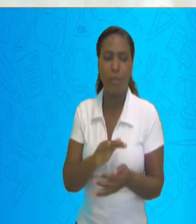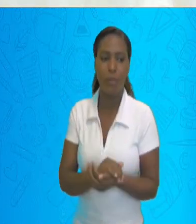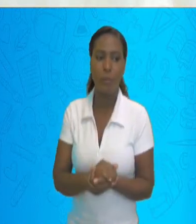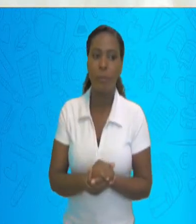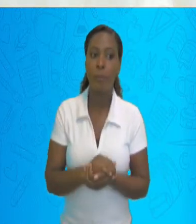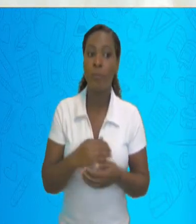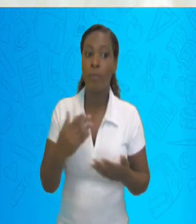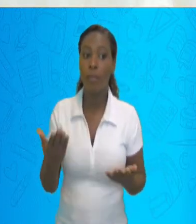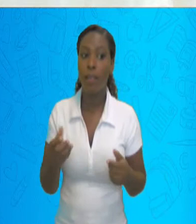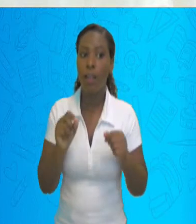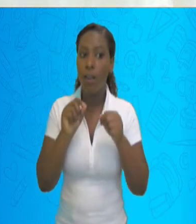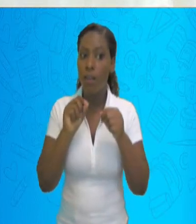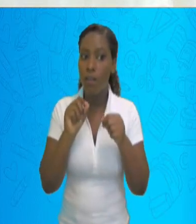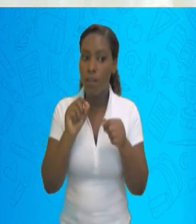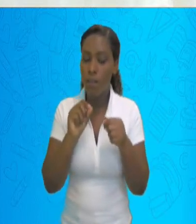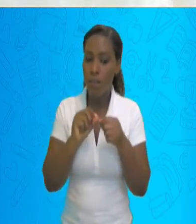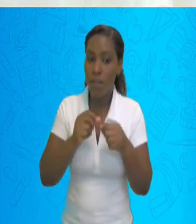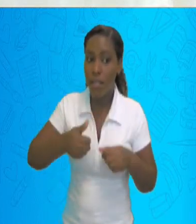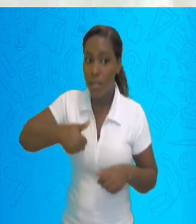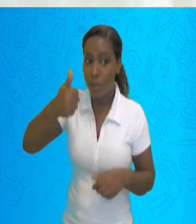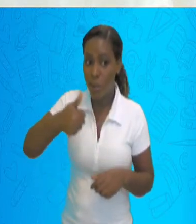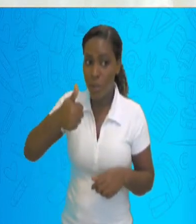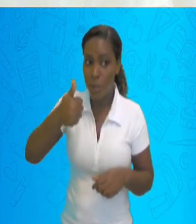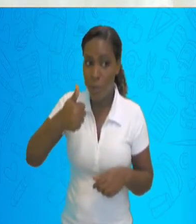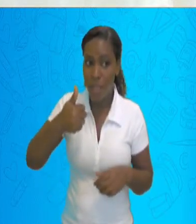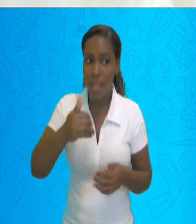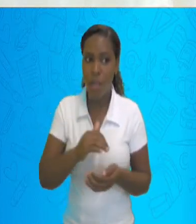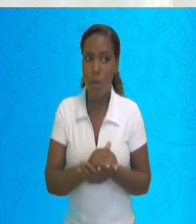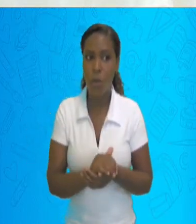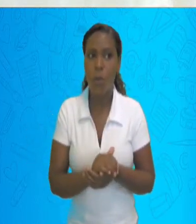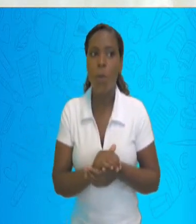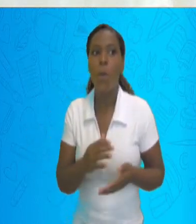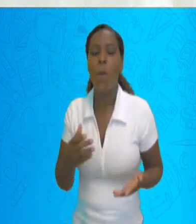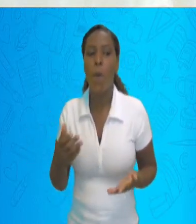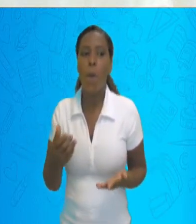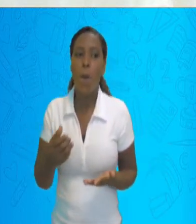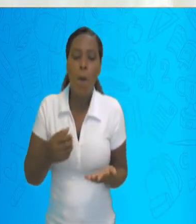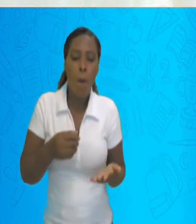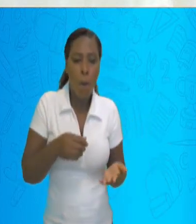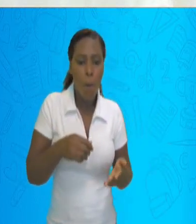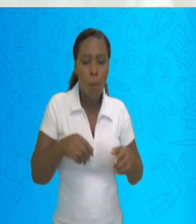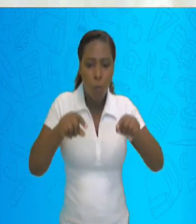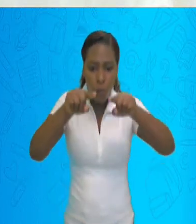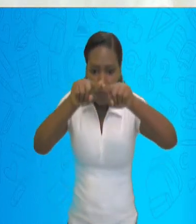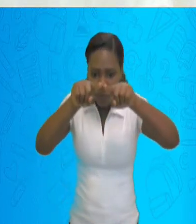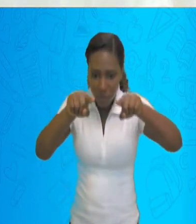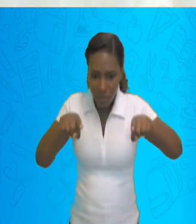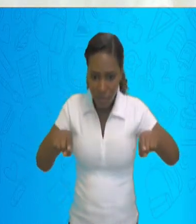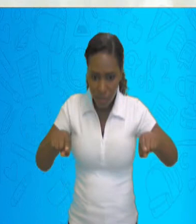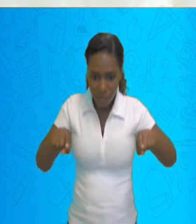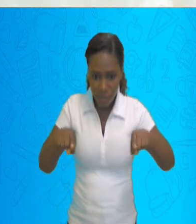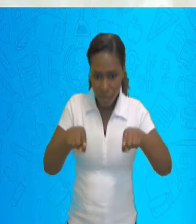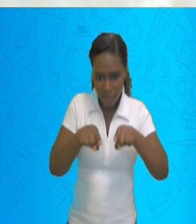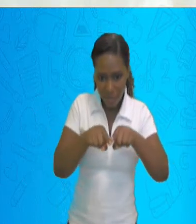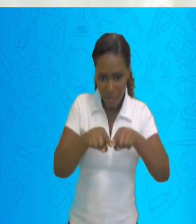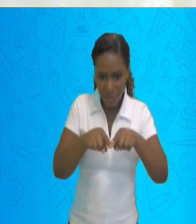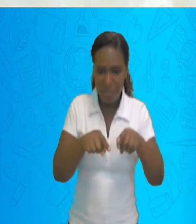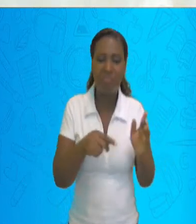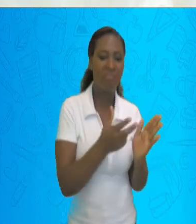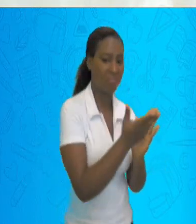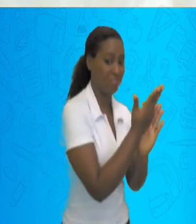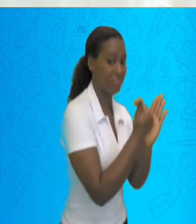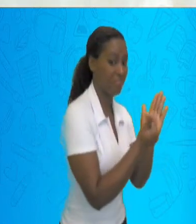Então, eu fiz aqui primeiro o polígono, que é um triângulo, né, a base